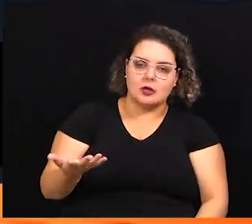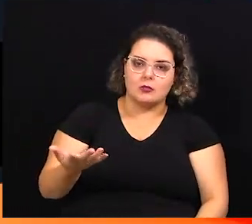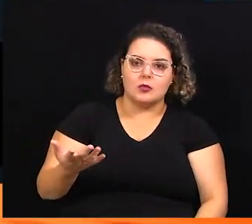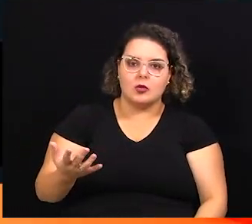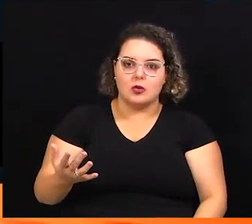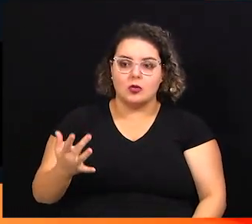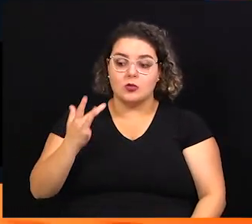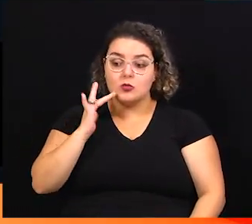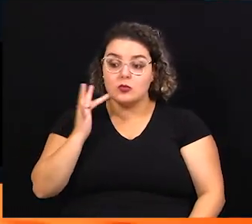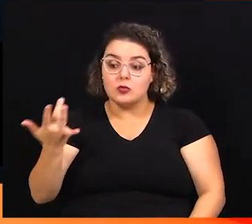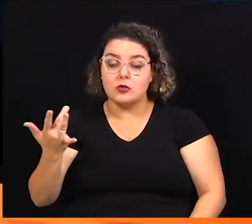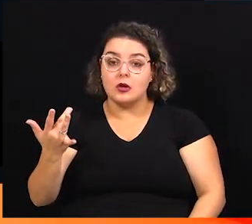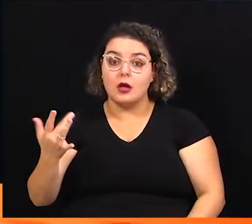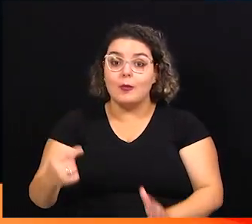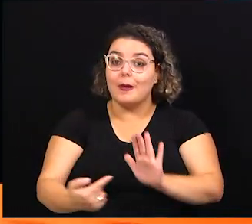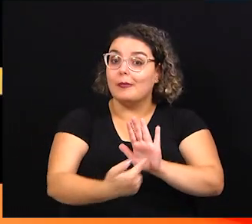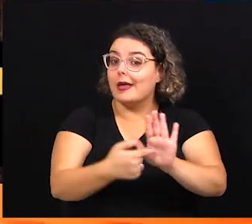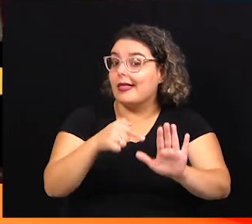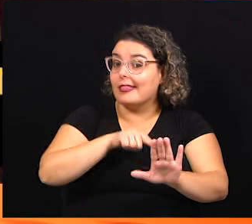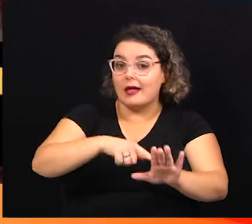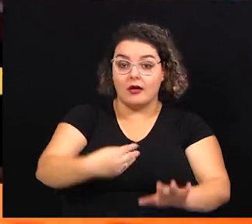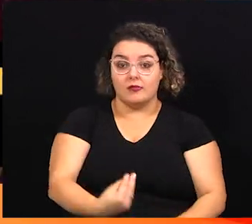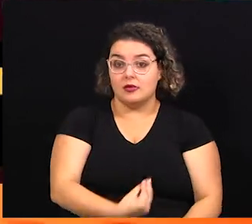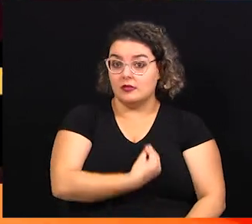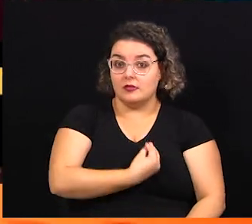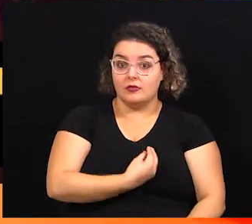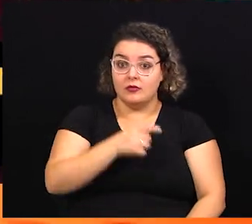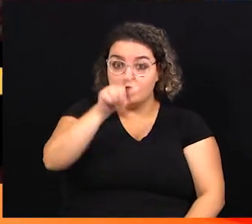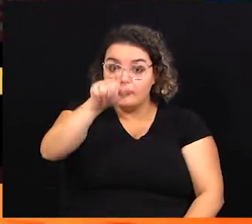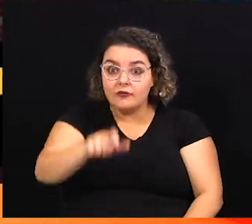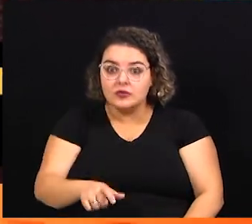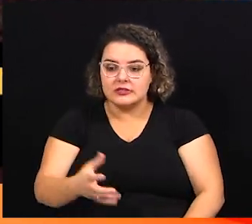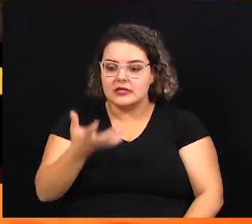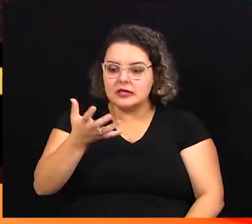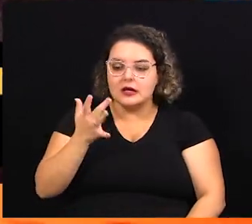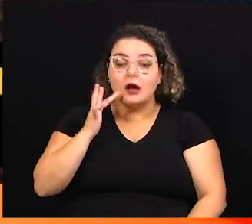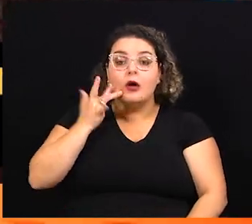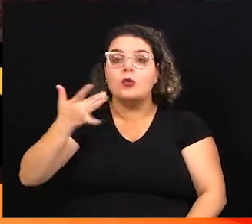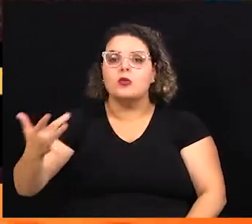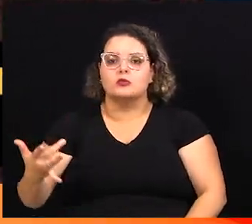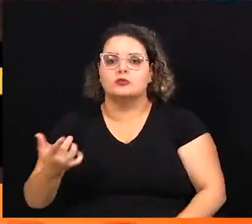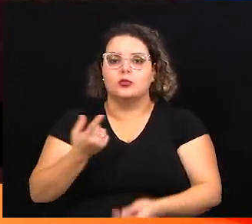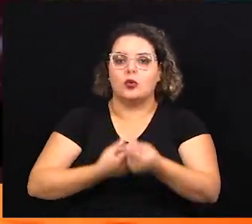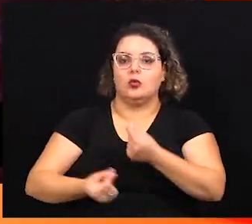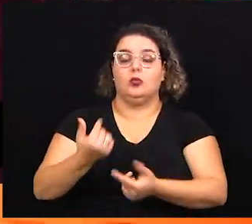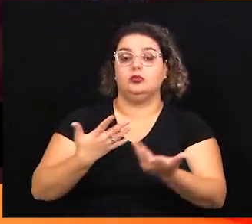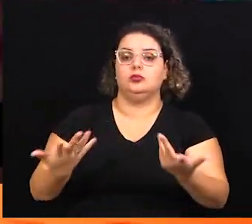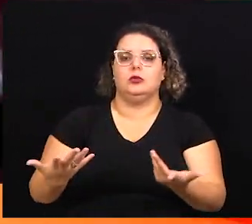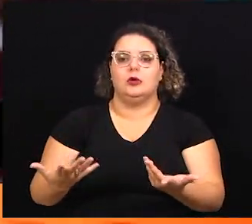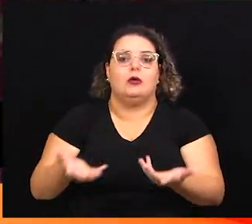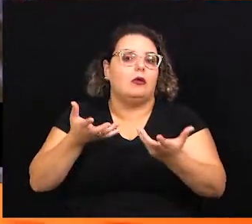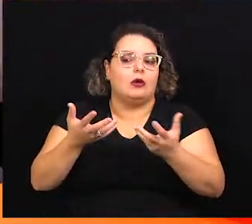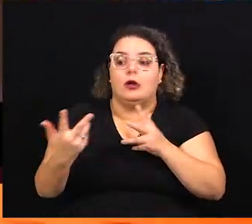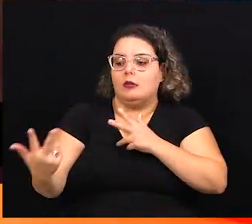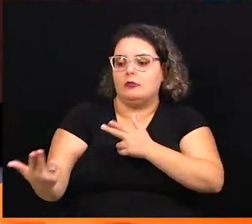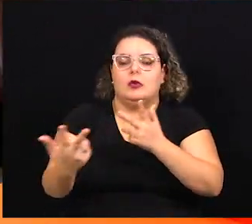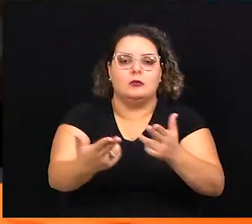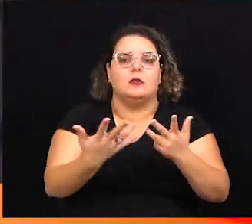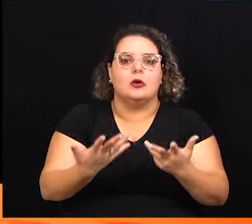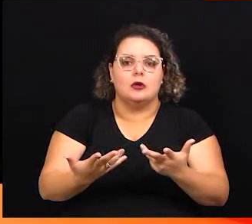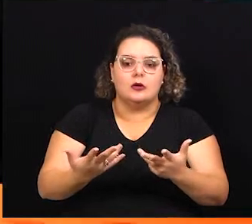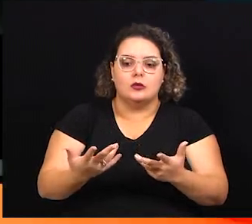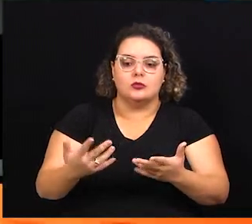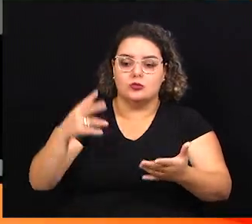exemplo, o tesouro é uma metáfora da vida. Você quer um tesouro, eu quero um tesouro. Às vezes nós dois queremos o mesmo numa história. Se a gente